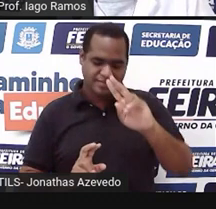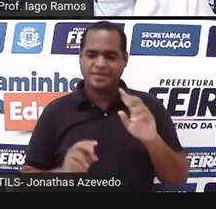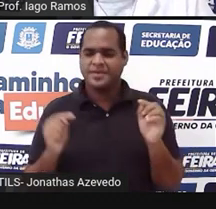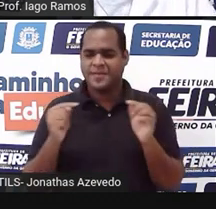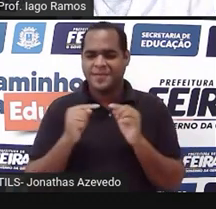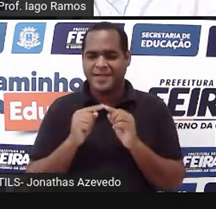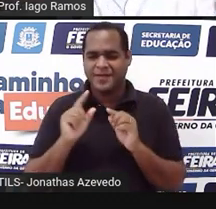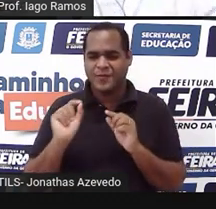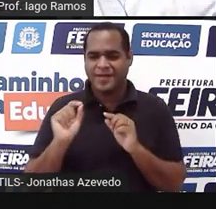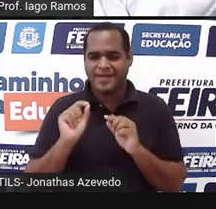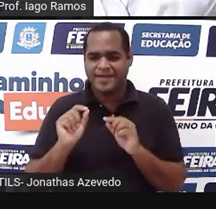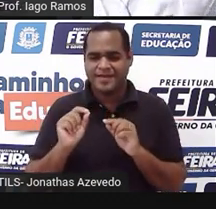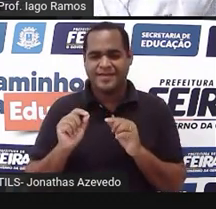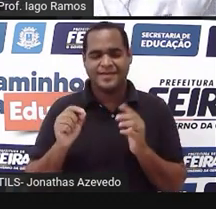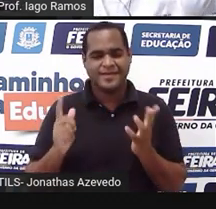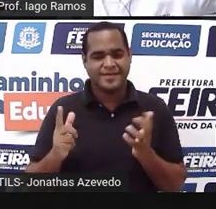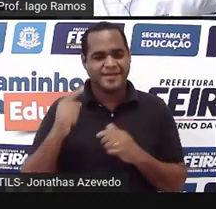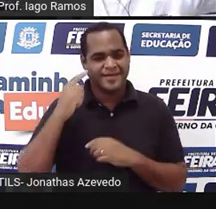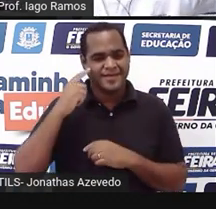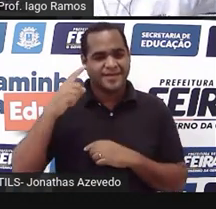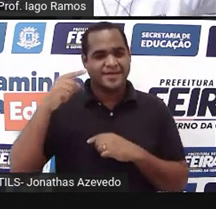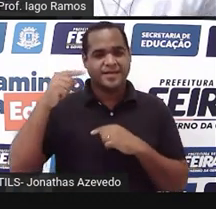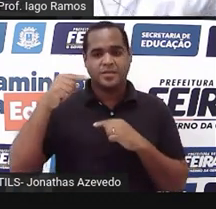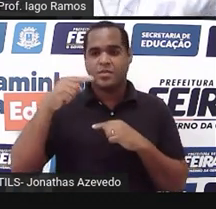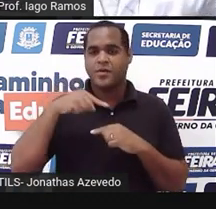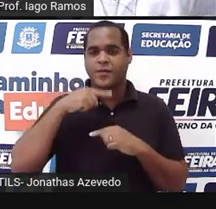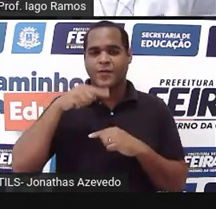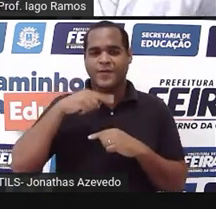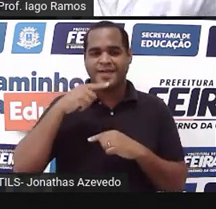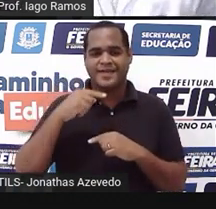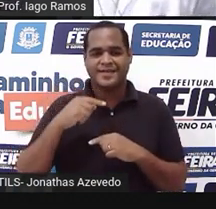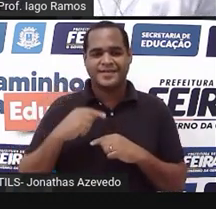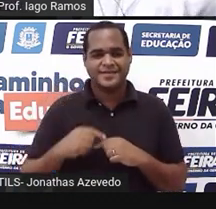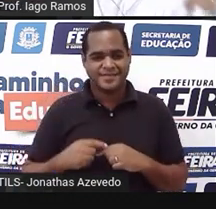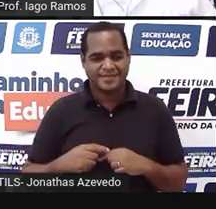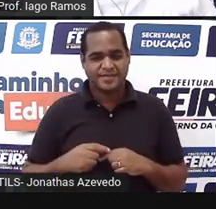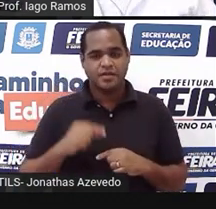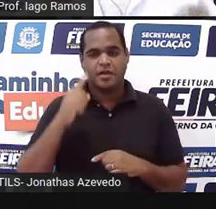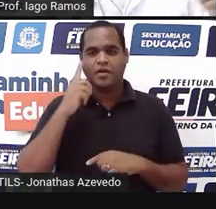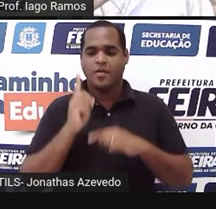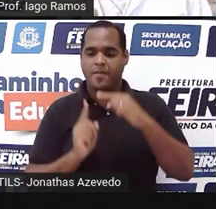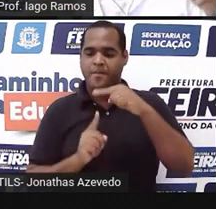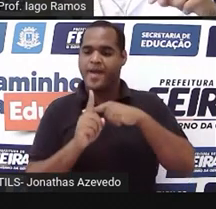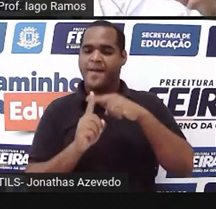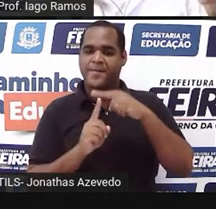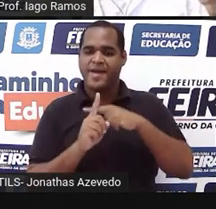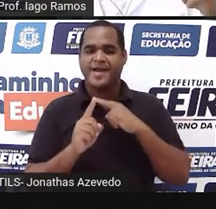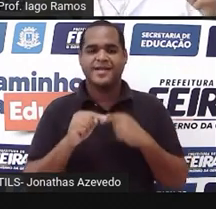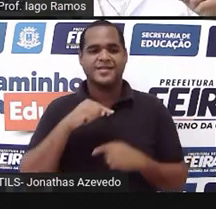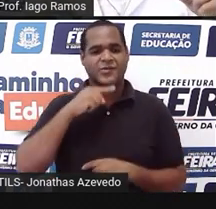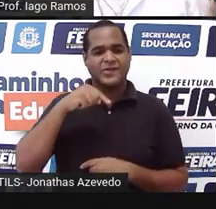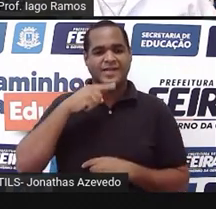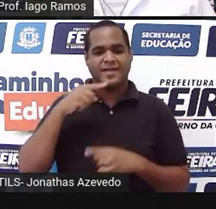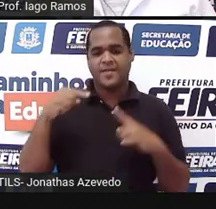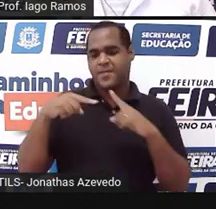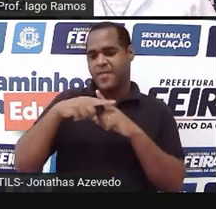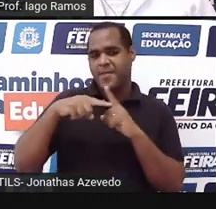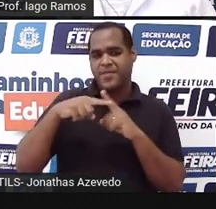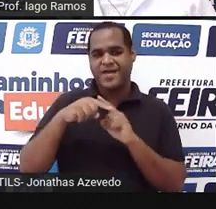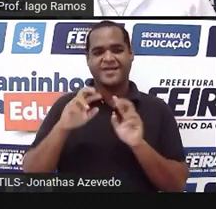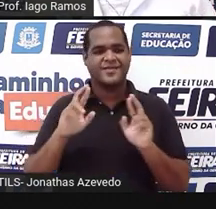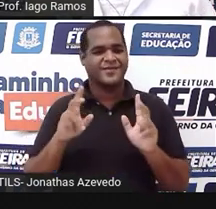lados Paralelos são aqueles que não vão se tocar não vão cruzar um com o outro